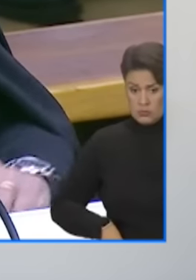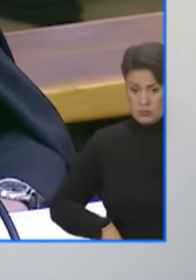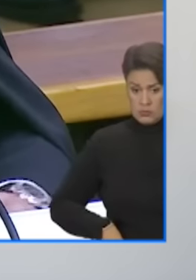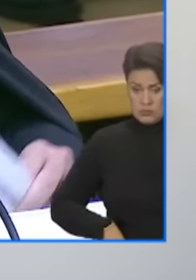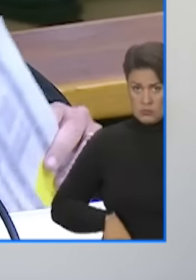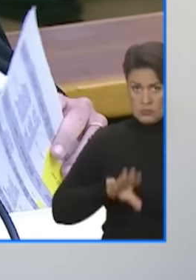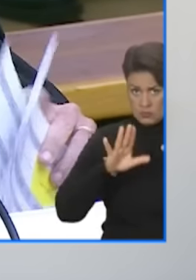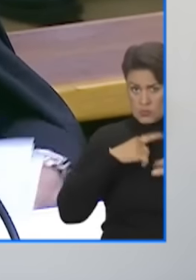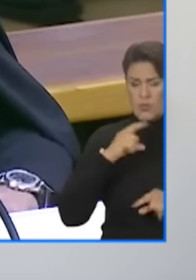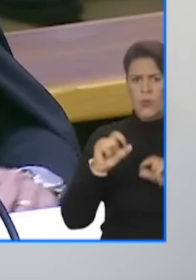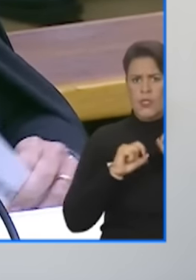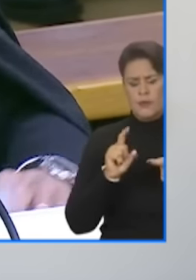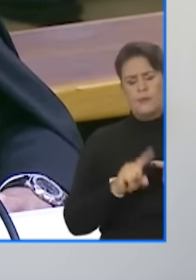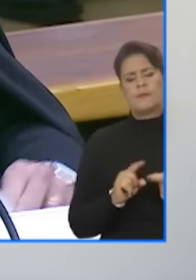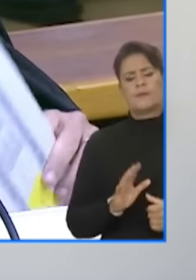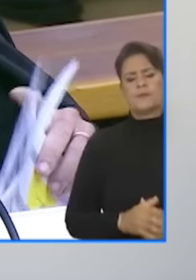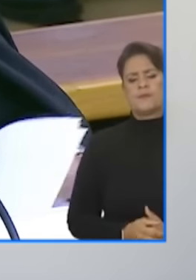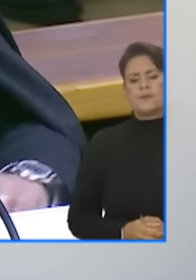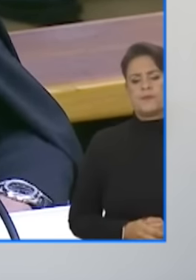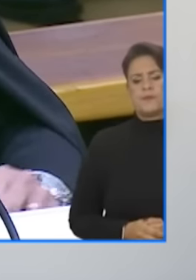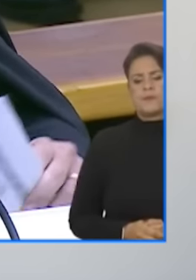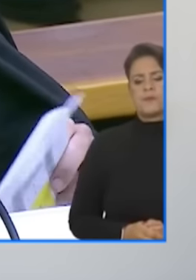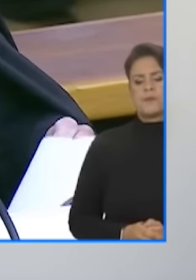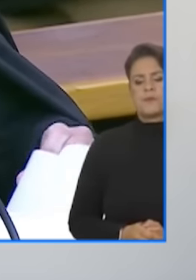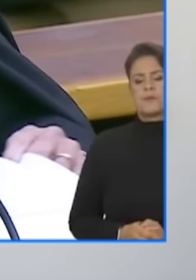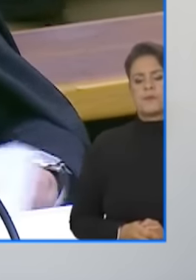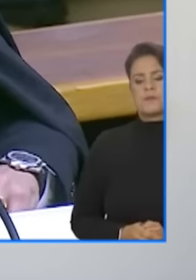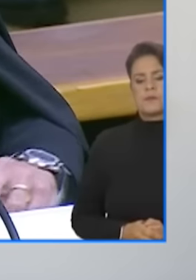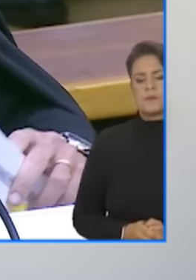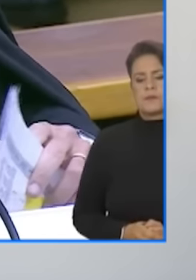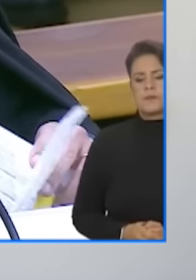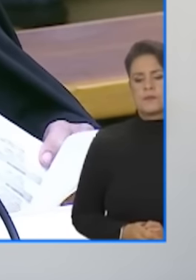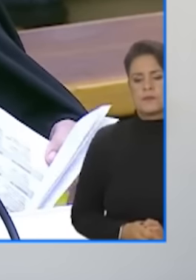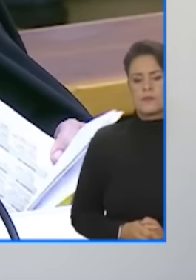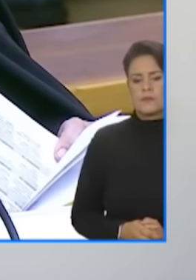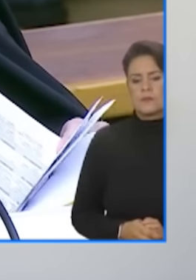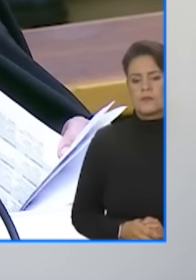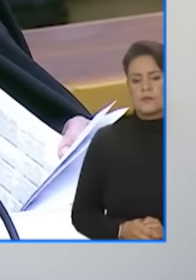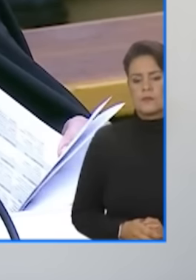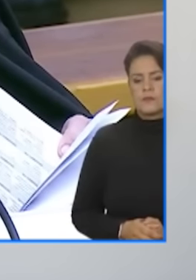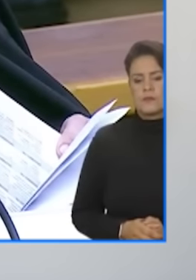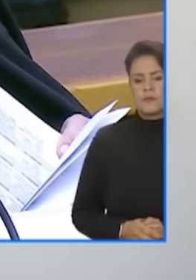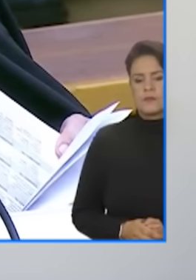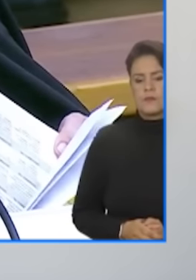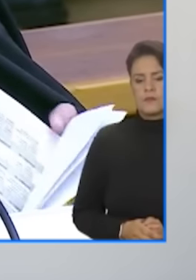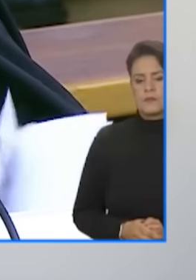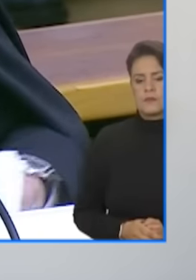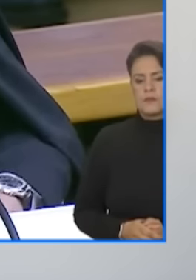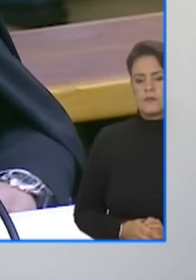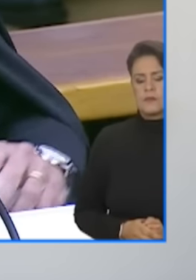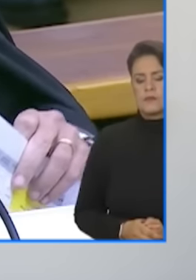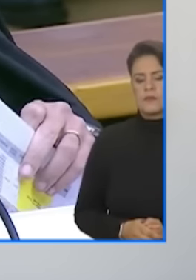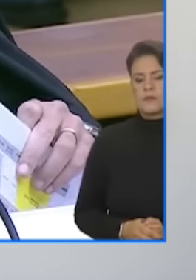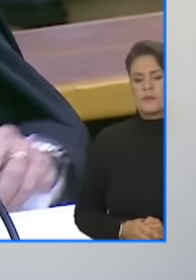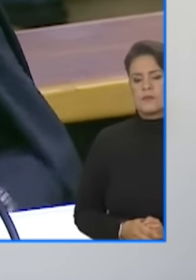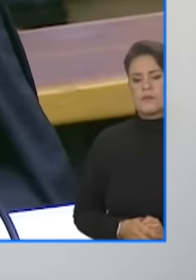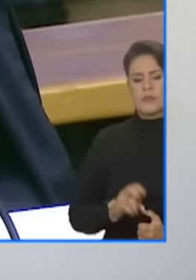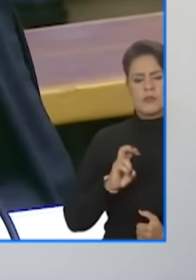mencionou, ele precisava de uma ajuda do TSE para investigar, para produzir relatórios